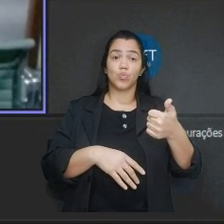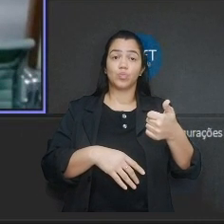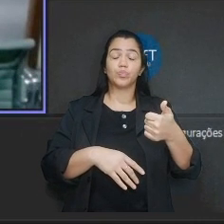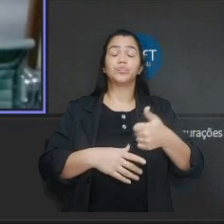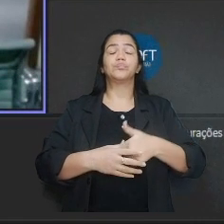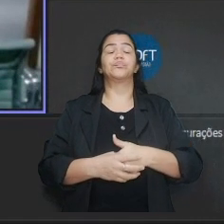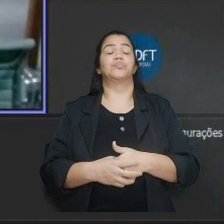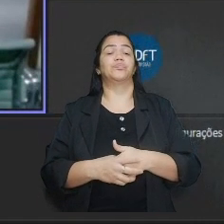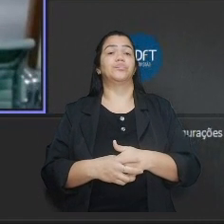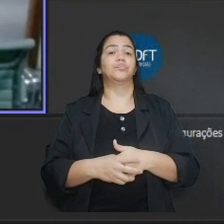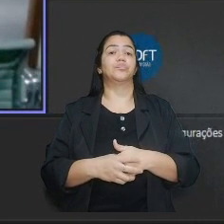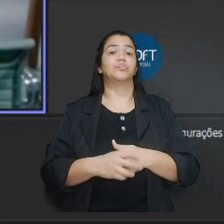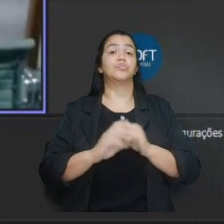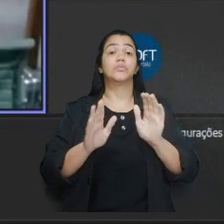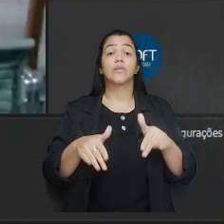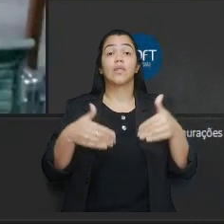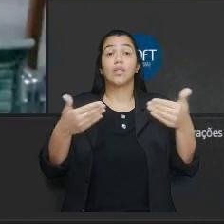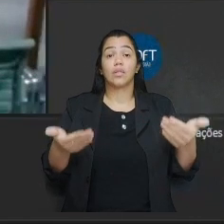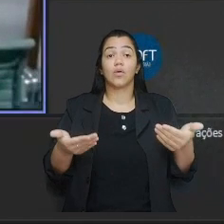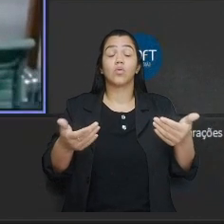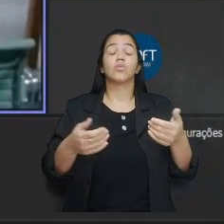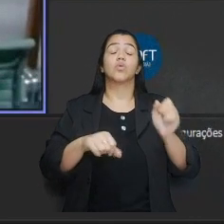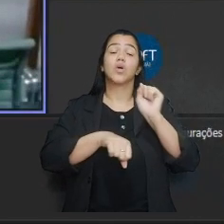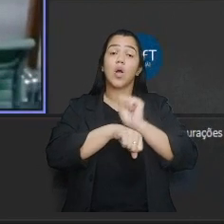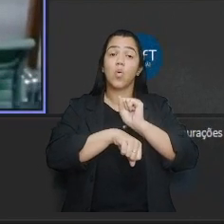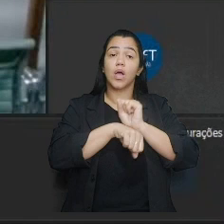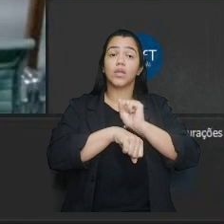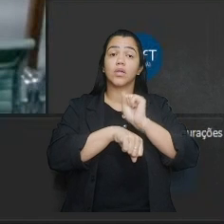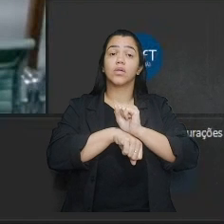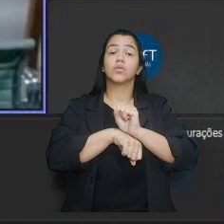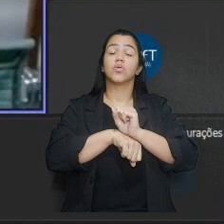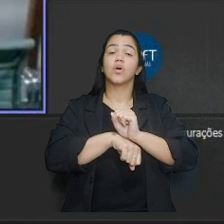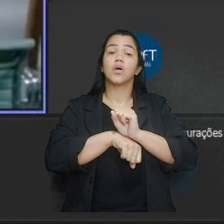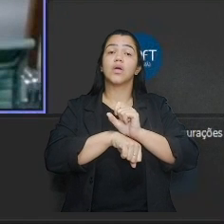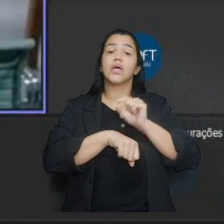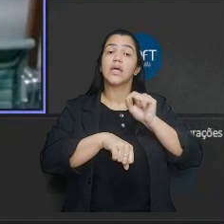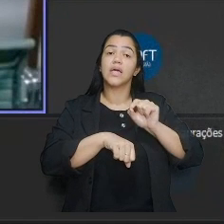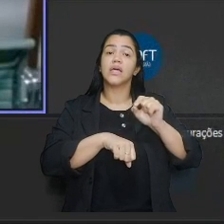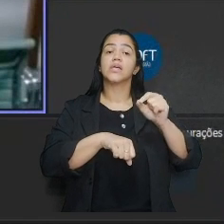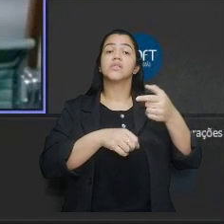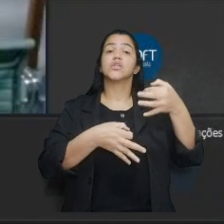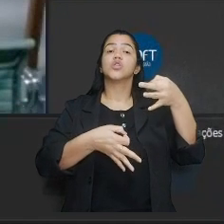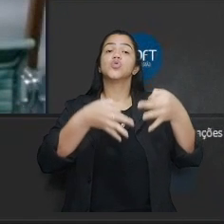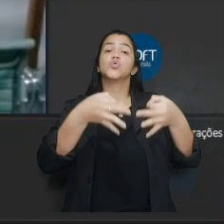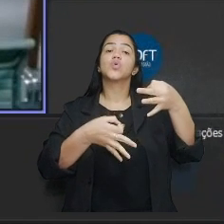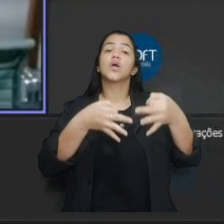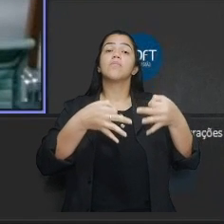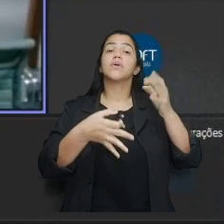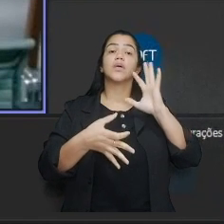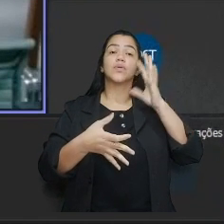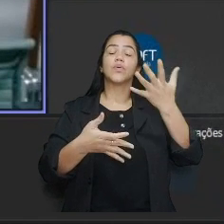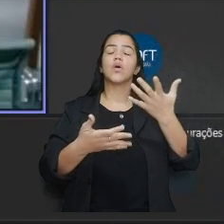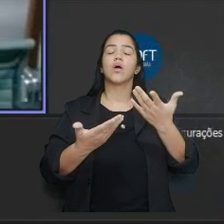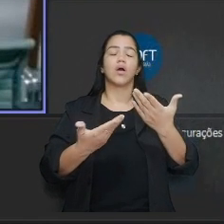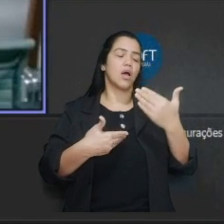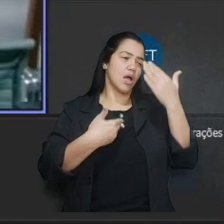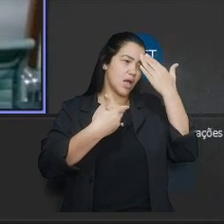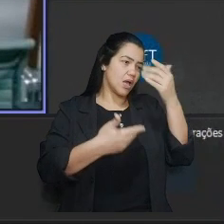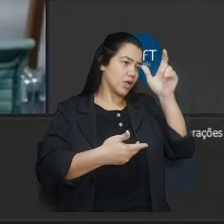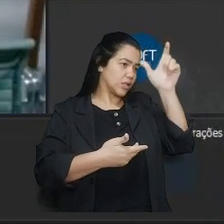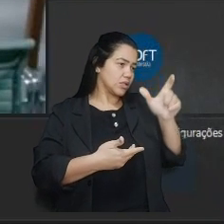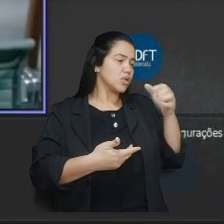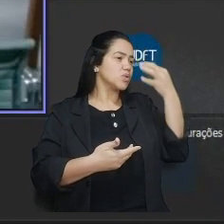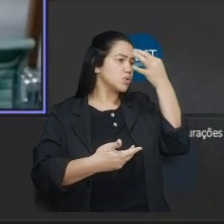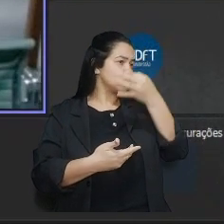constituído foi de 2021. Então, estamos aguardando esse